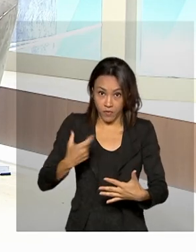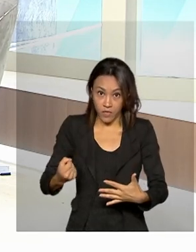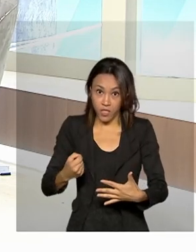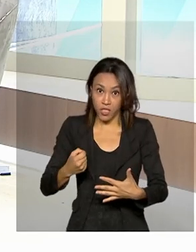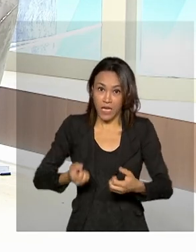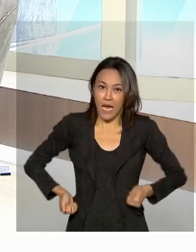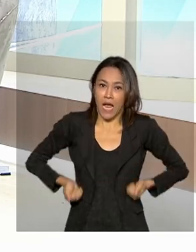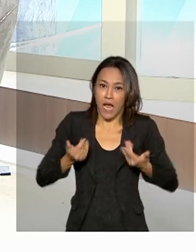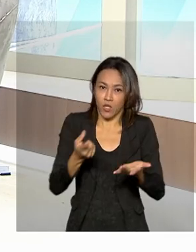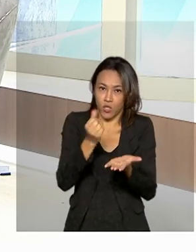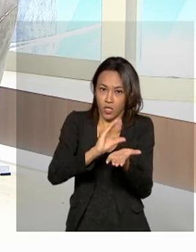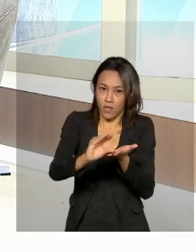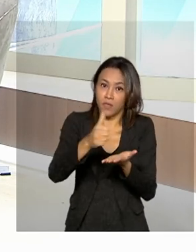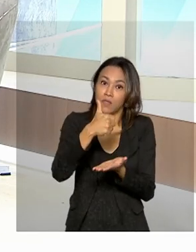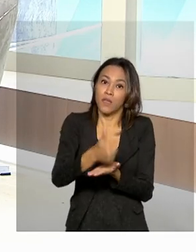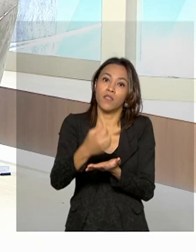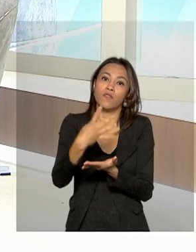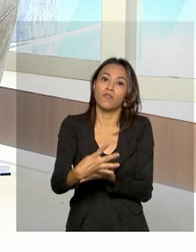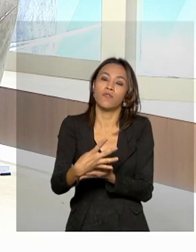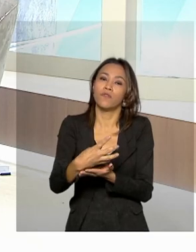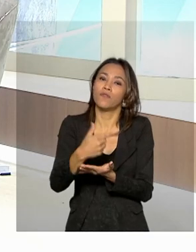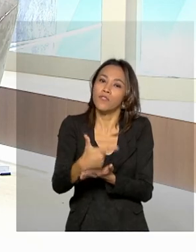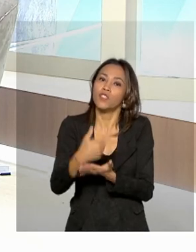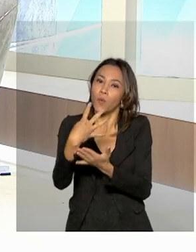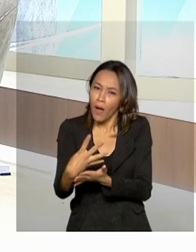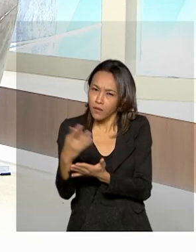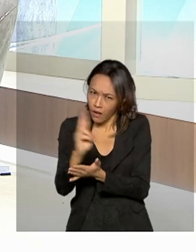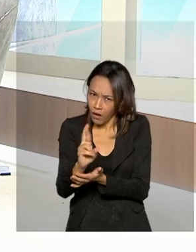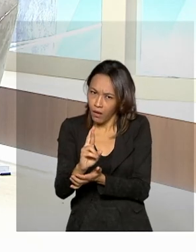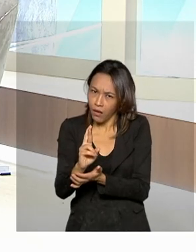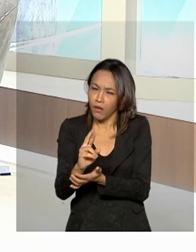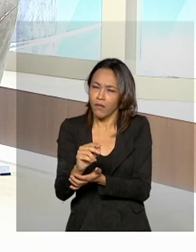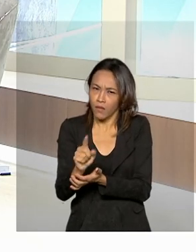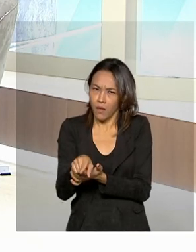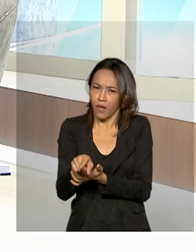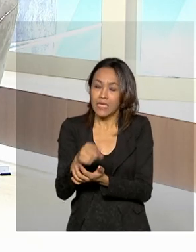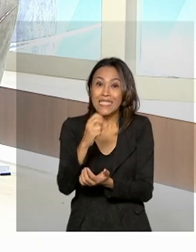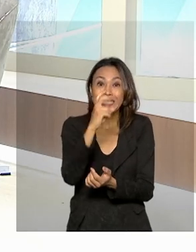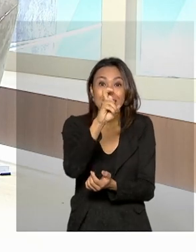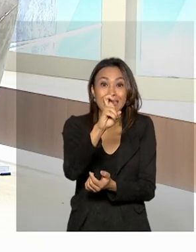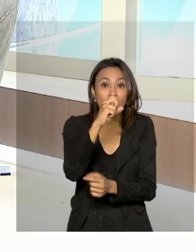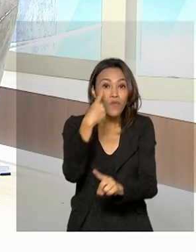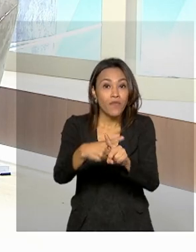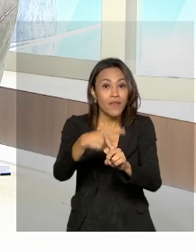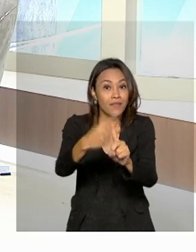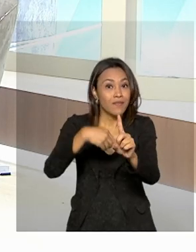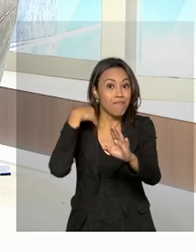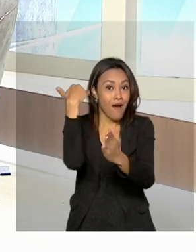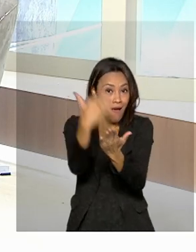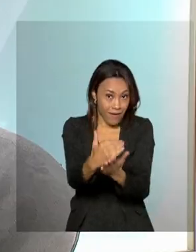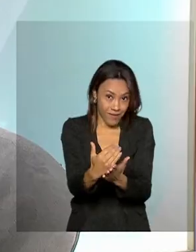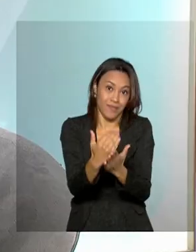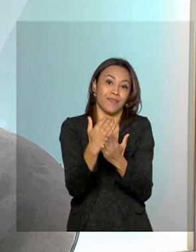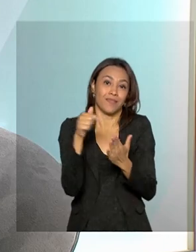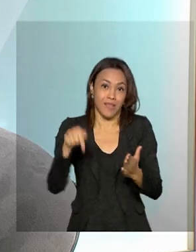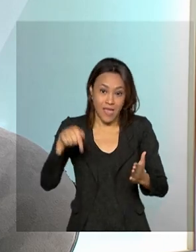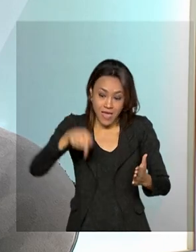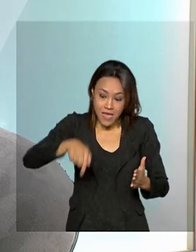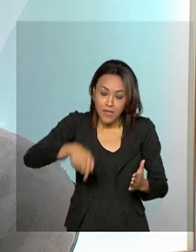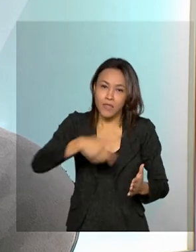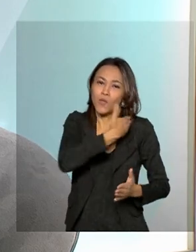124 milhões de reais no combate à violência contra a mulher. Não é isso, ministro? 5 vezes mais do que nos anos anteriores. Esse